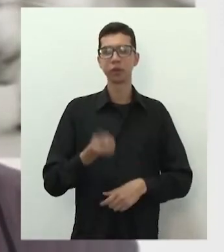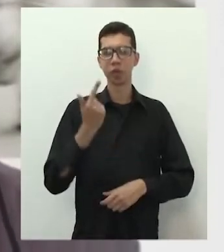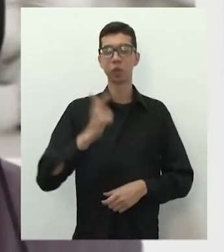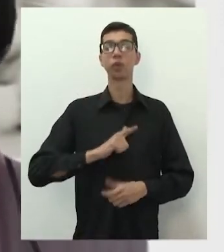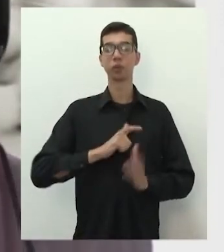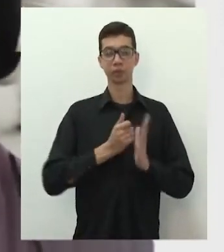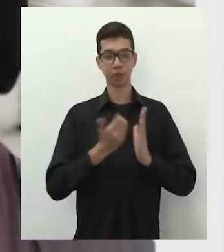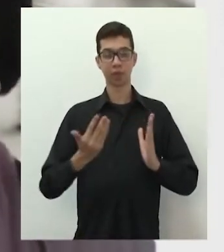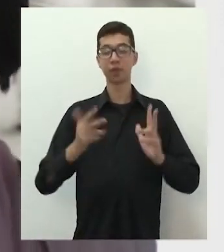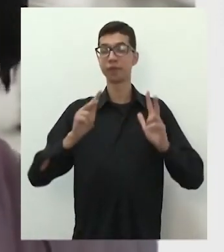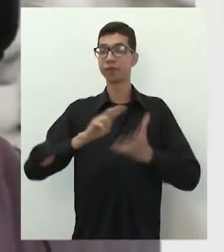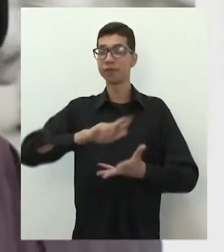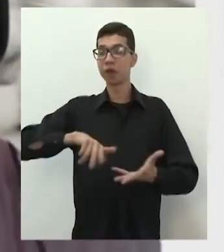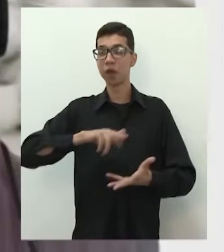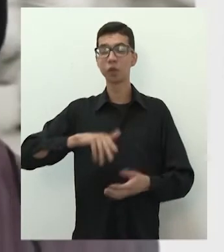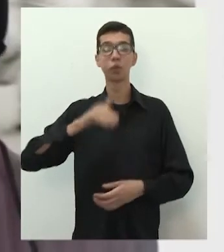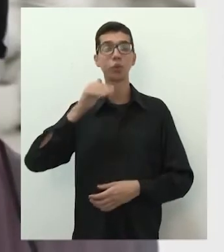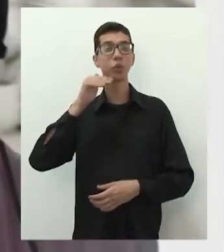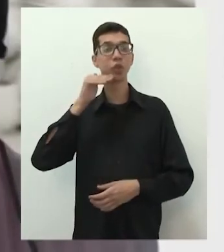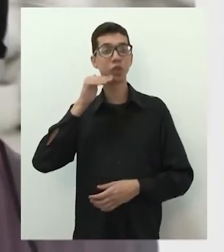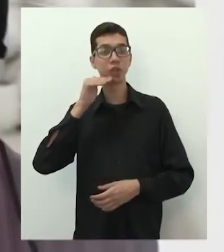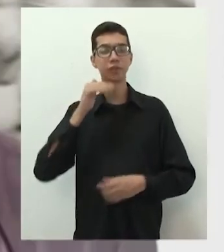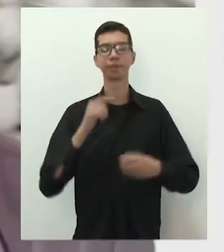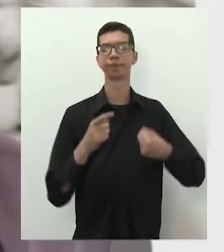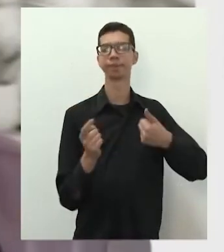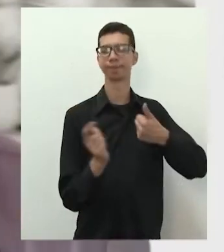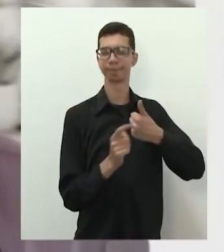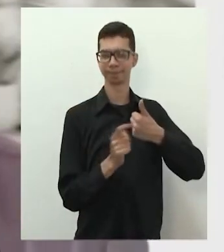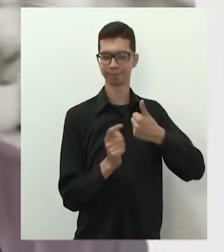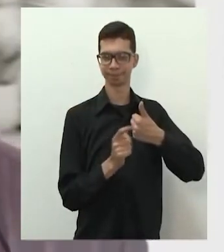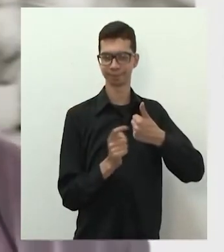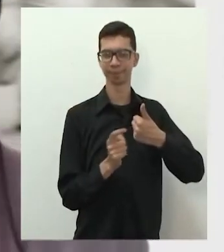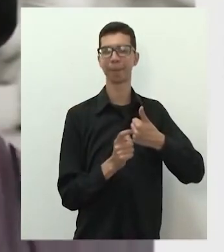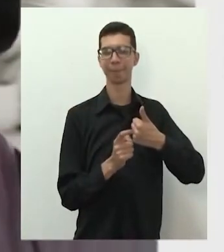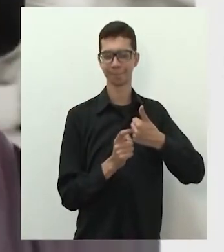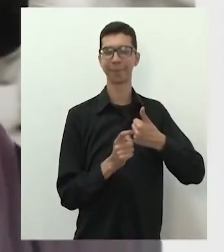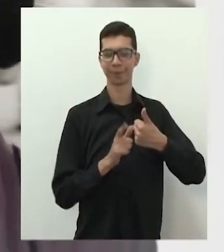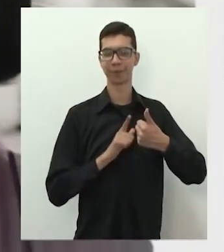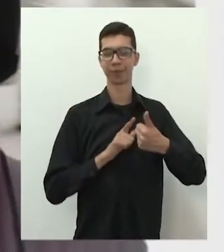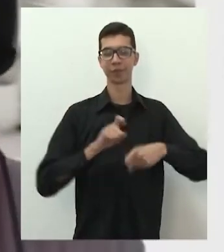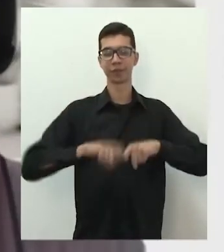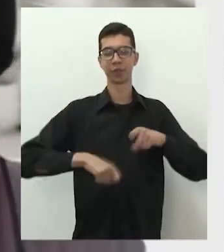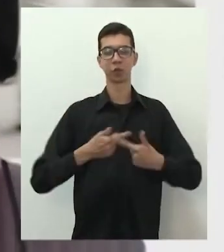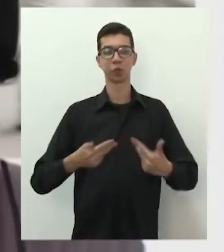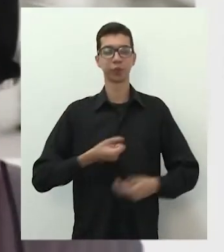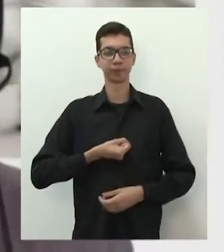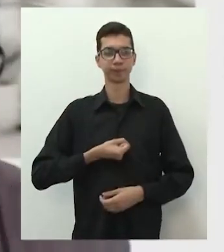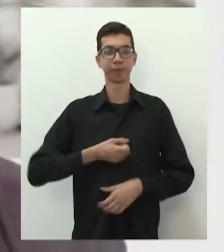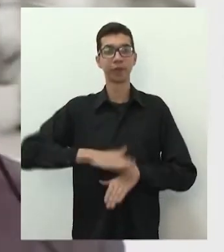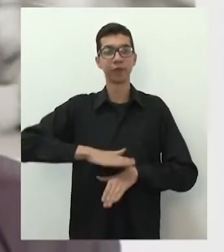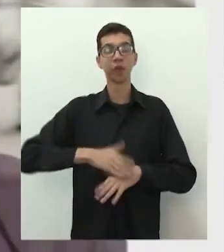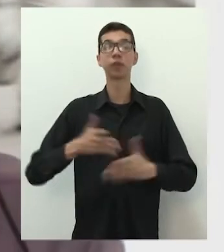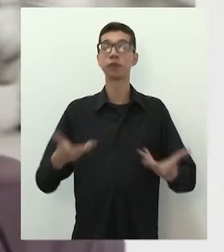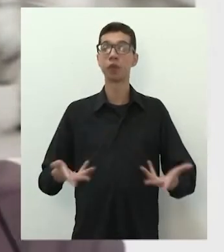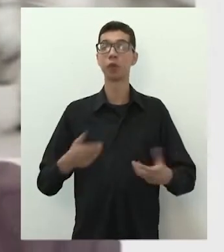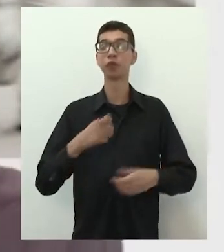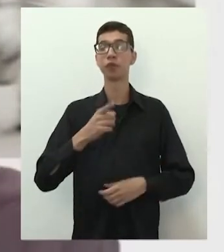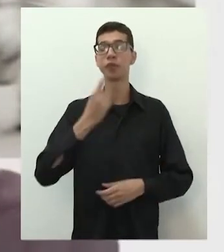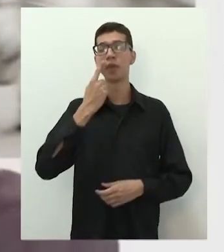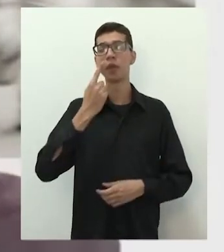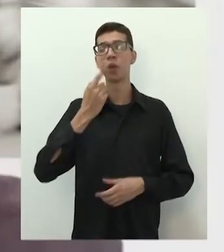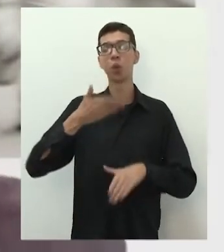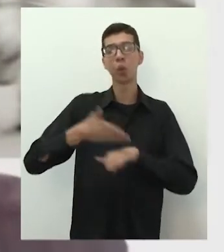é o sexo anal receptivo sem camisinha, é o sexo sem proteção. eu acho que todos vocês concordam comigo, eu sou médico e vocês